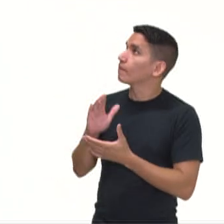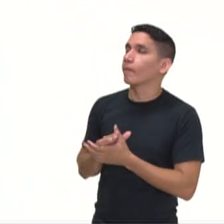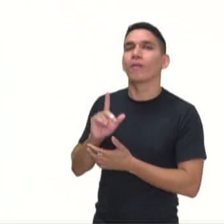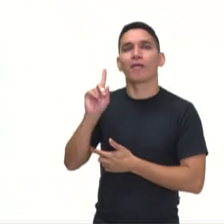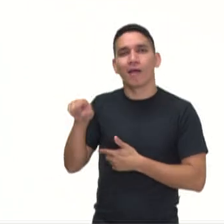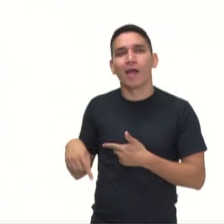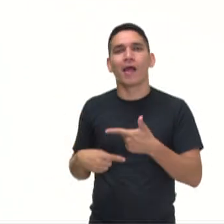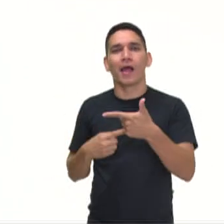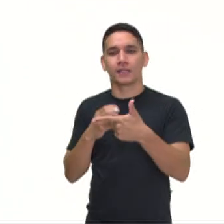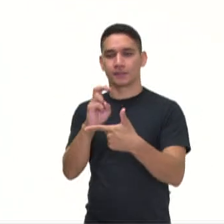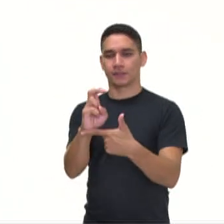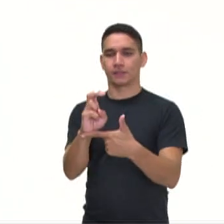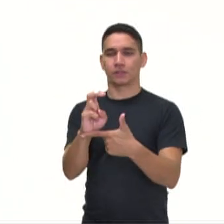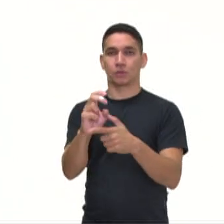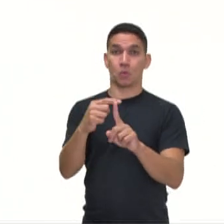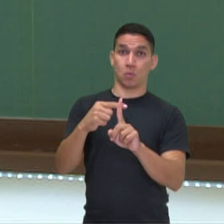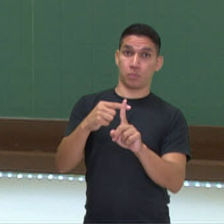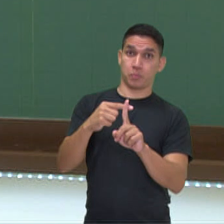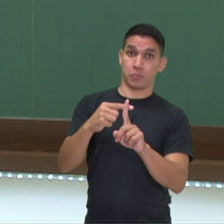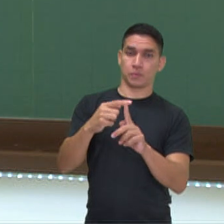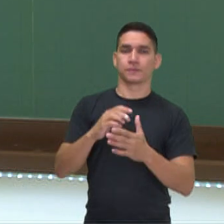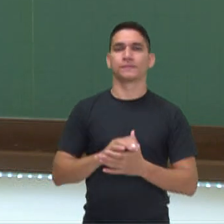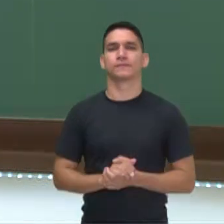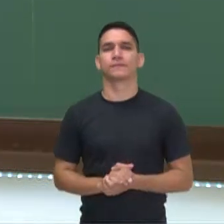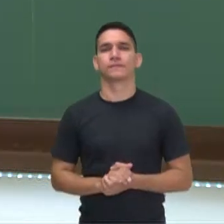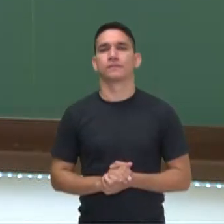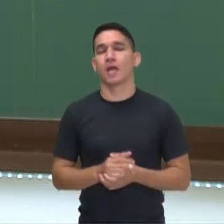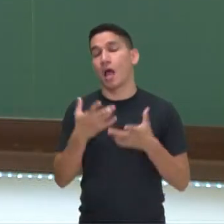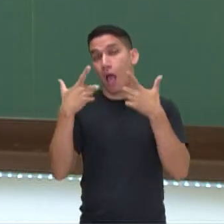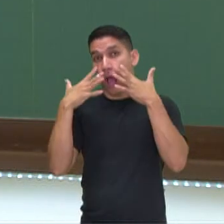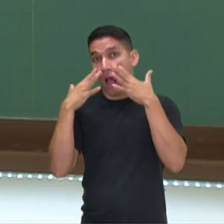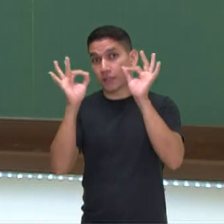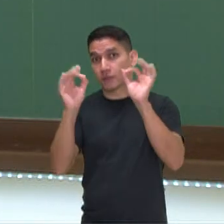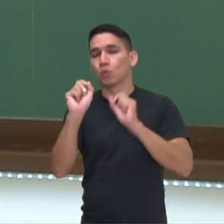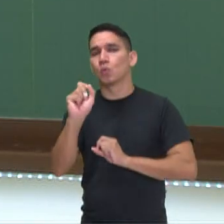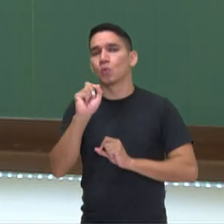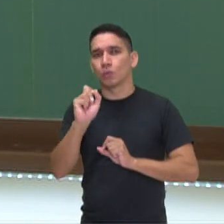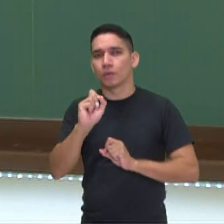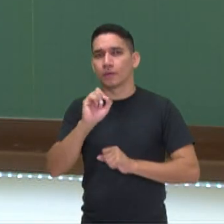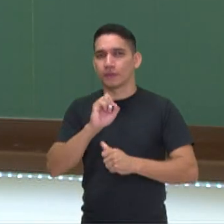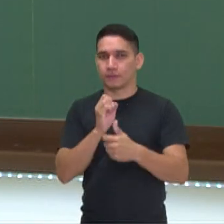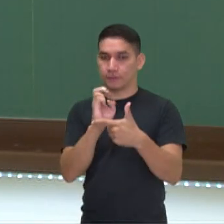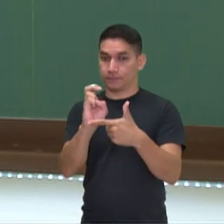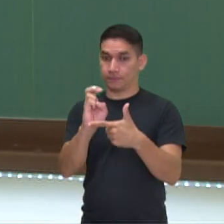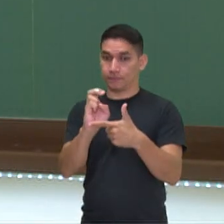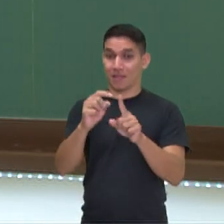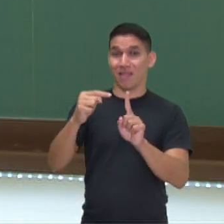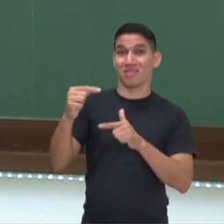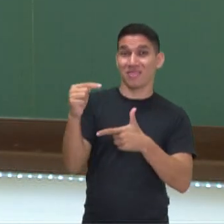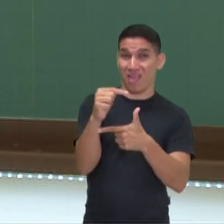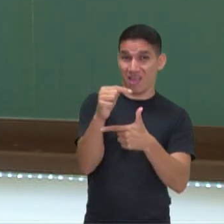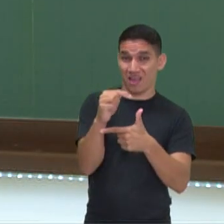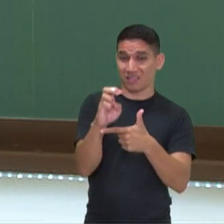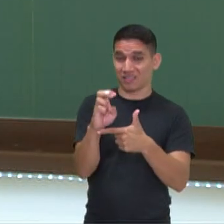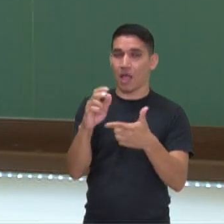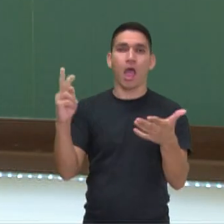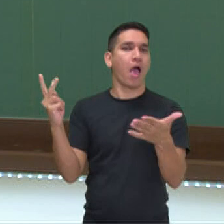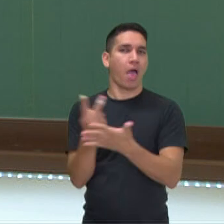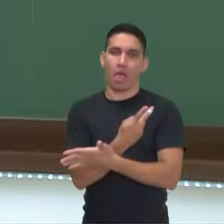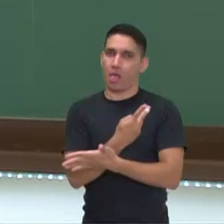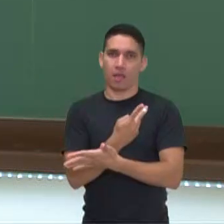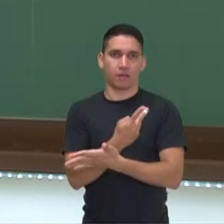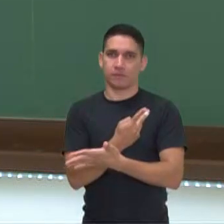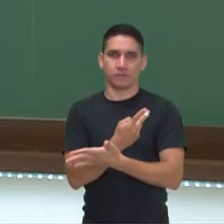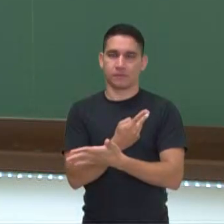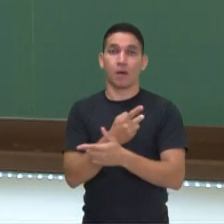seria o número 5 positivo. Veja, se você colocar 5 negativo, você erra a questão,